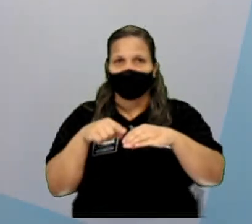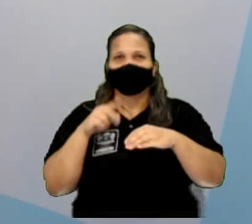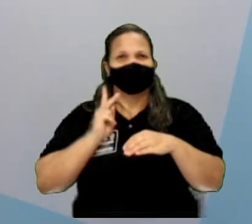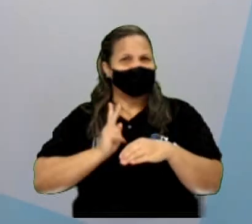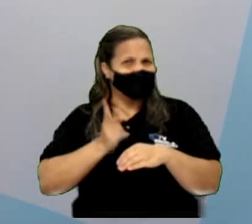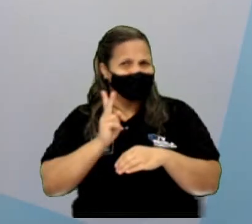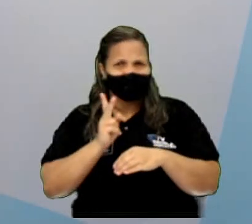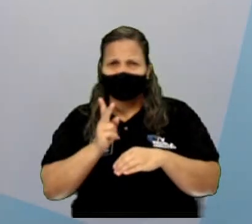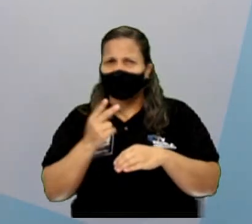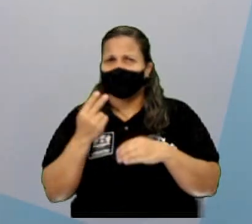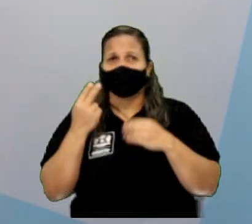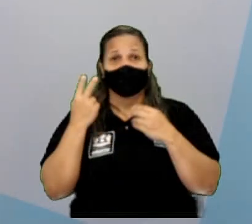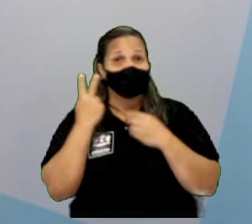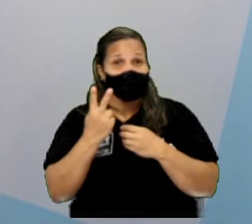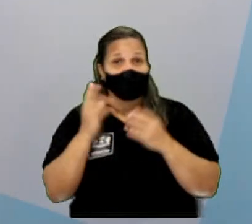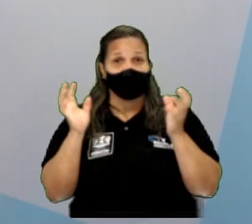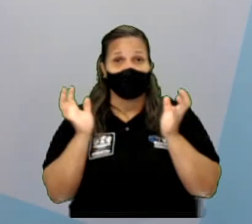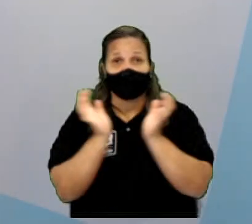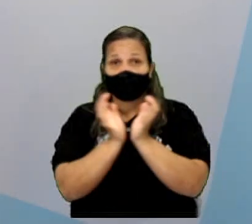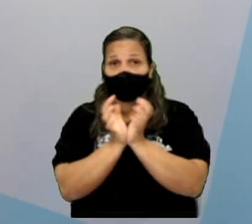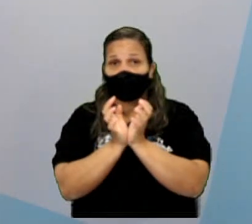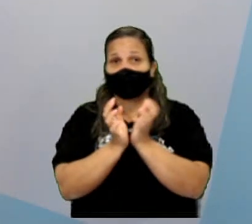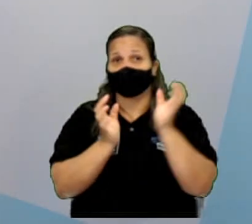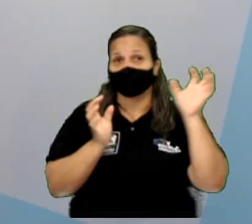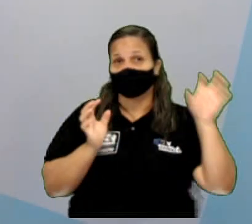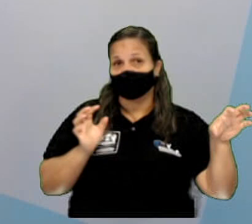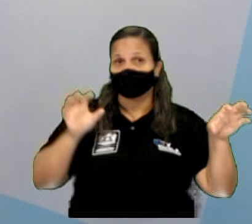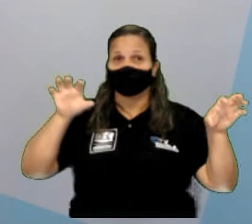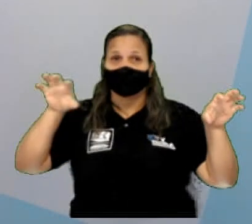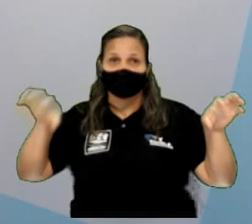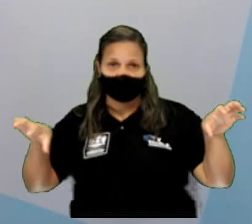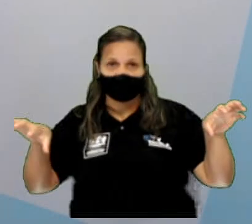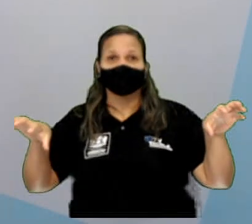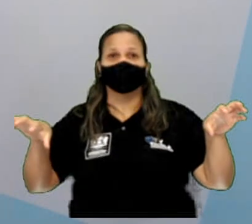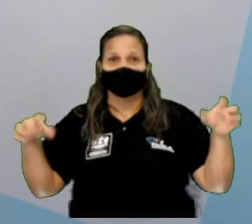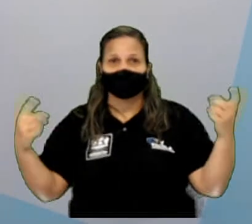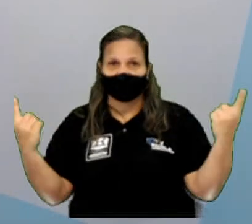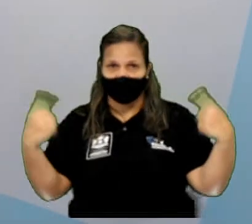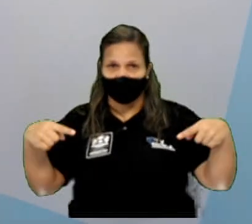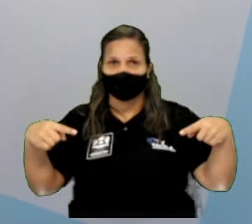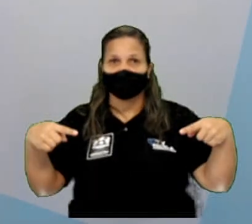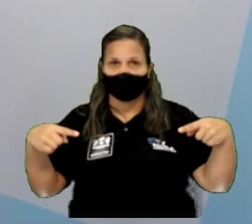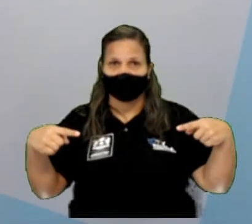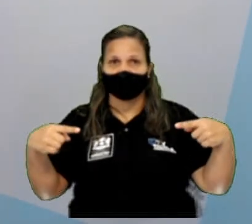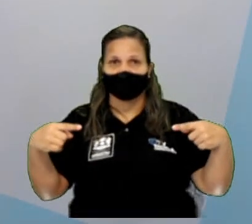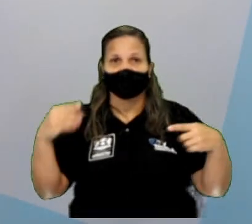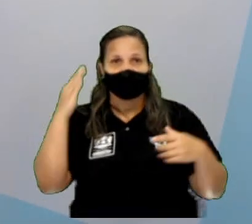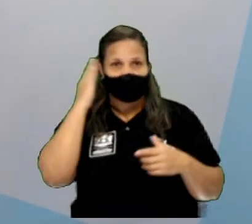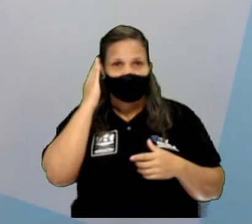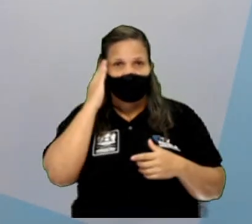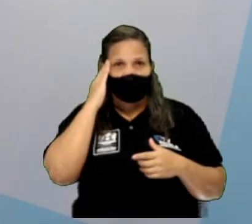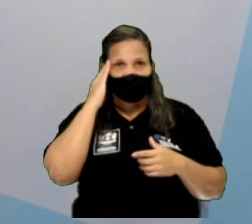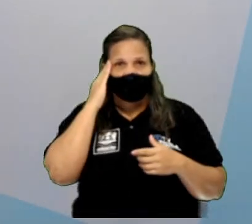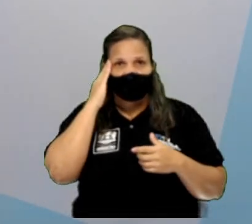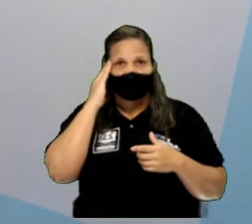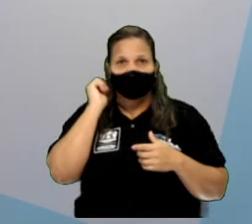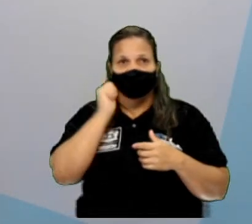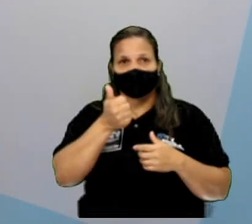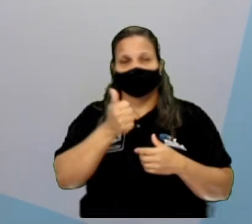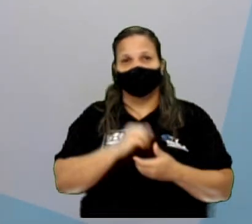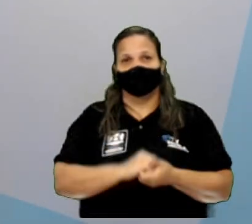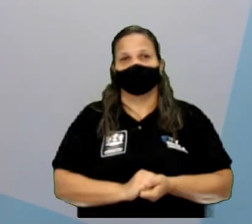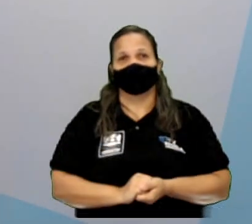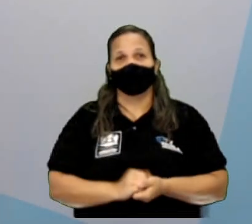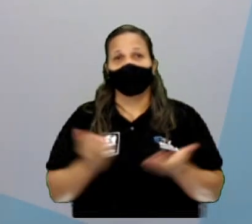outra tenta evitar o gol. Certo, gente? Beleza? Seguinte, vamos